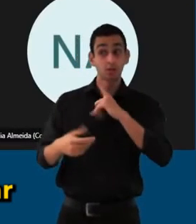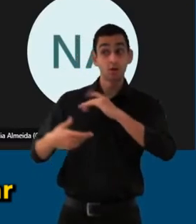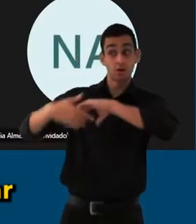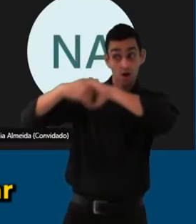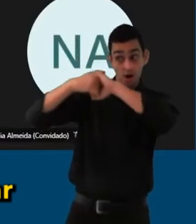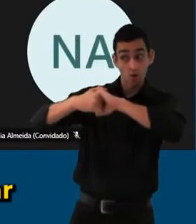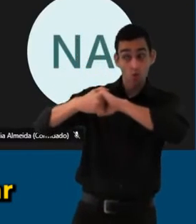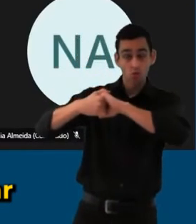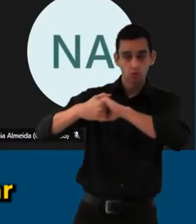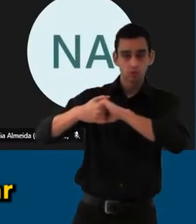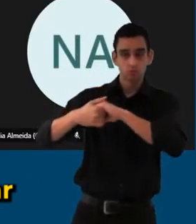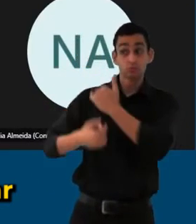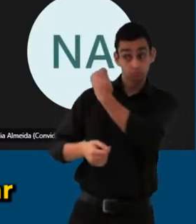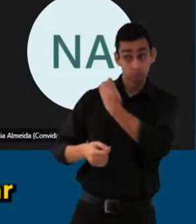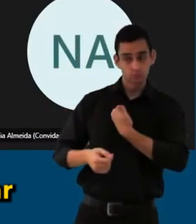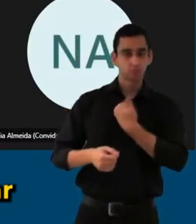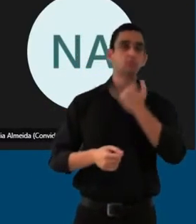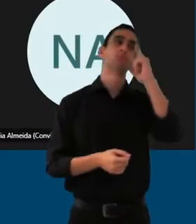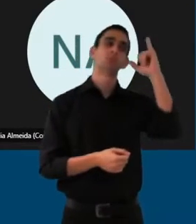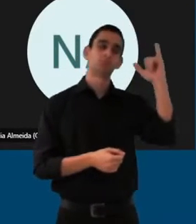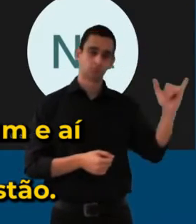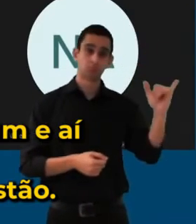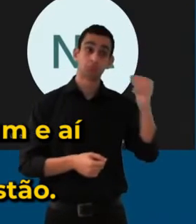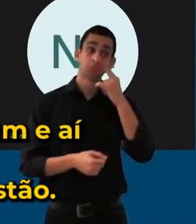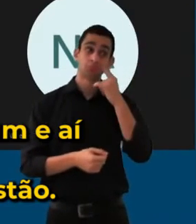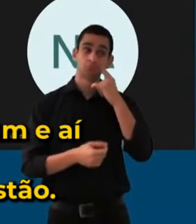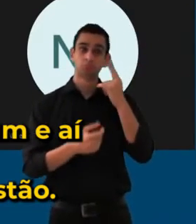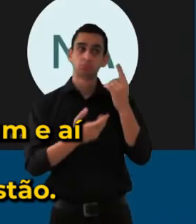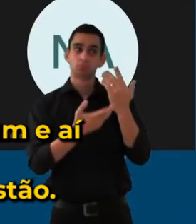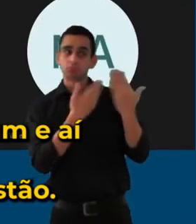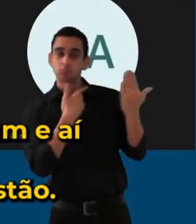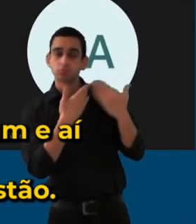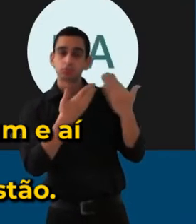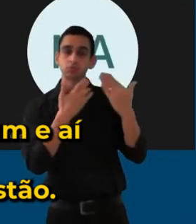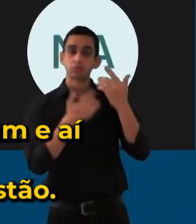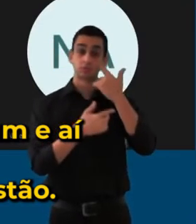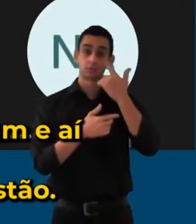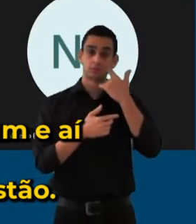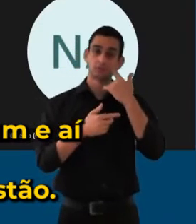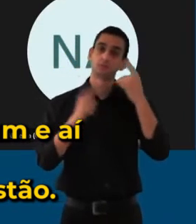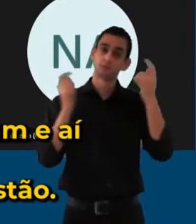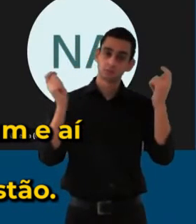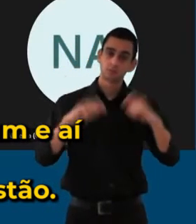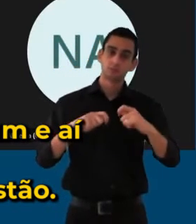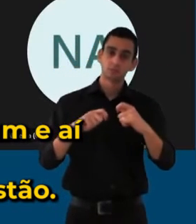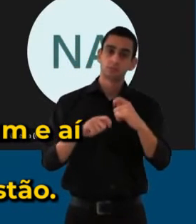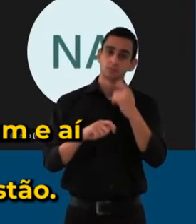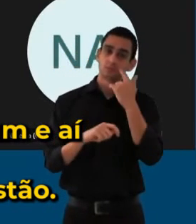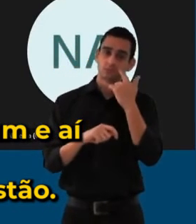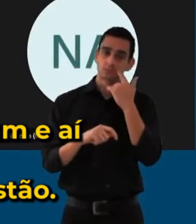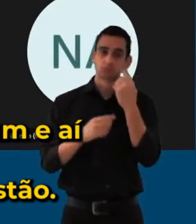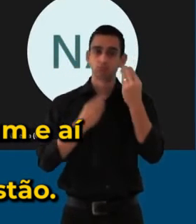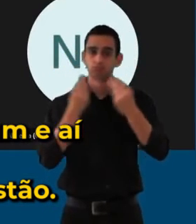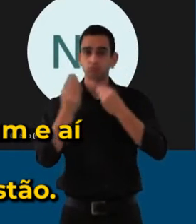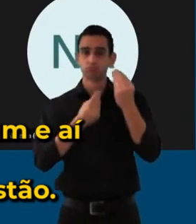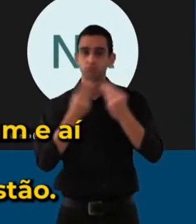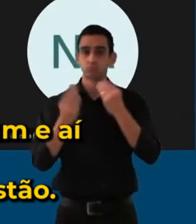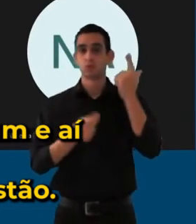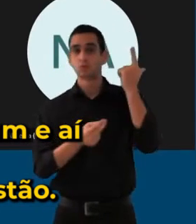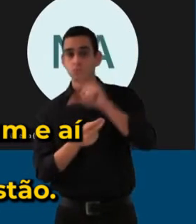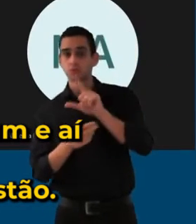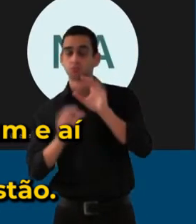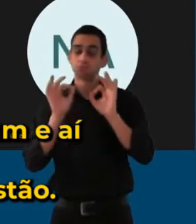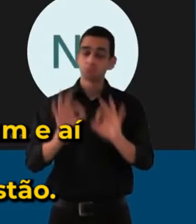gente realmente avançar para tentar chegar a um denominador comum e aí sim a gente